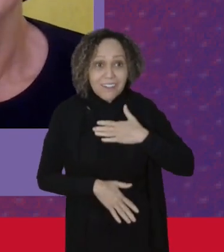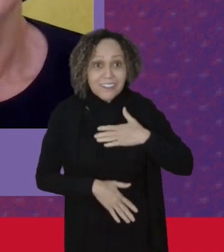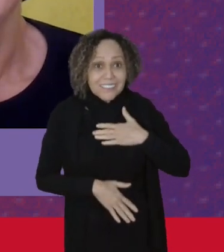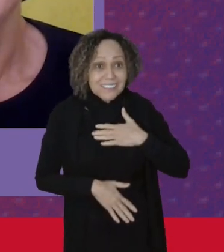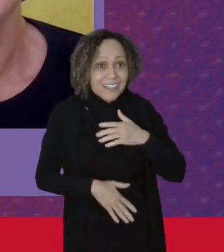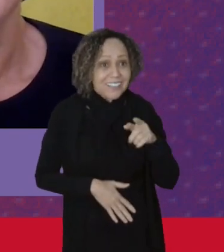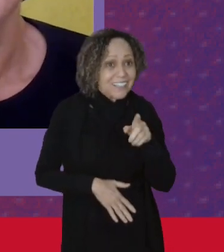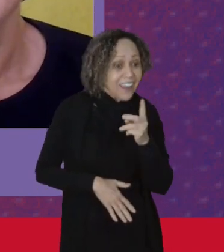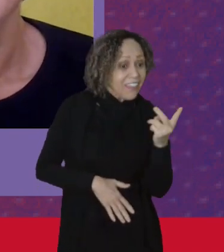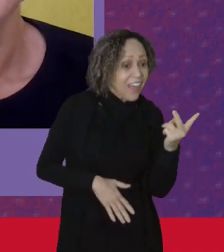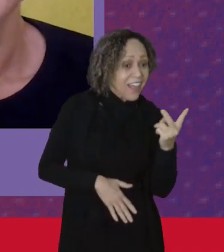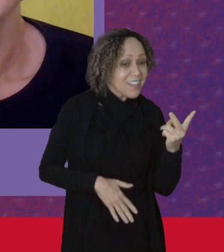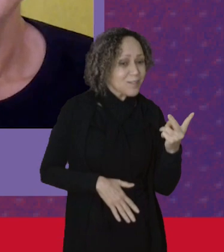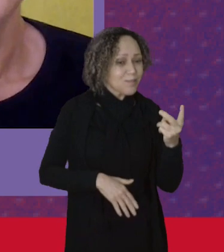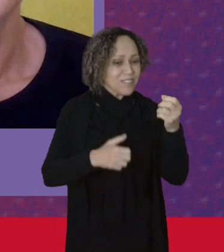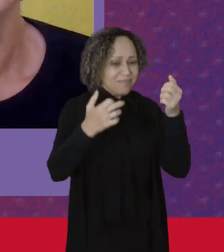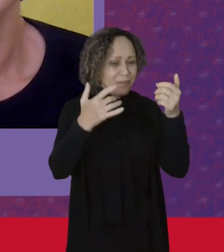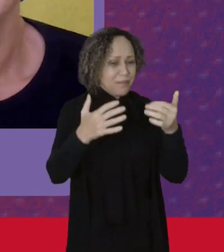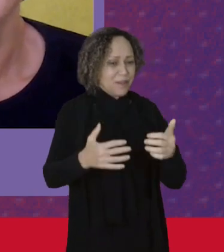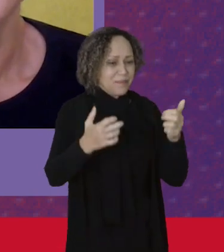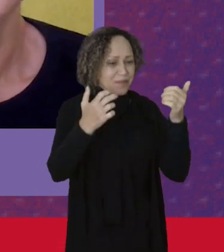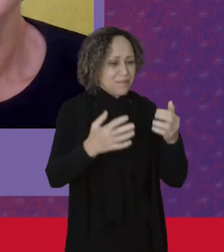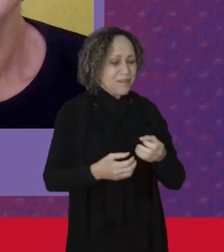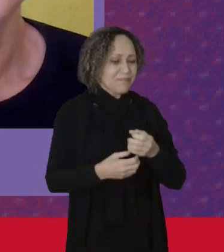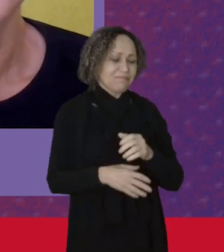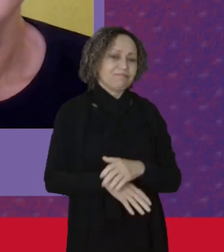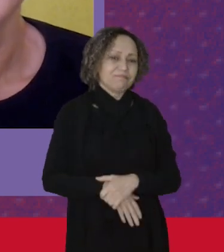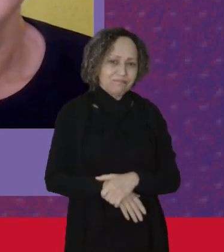essa pergunta também.